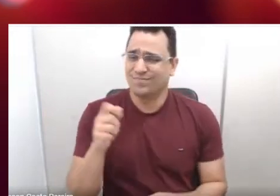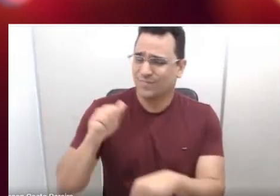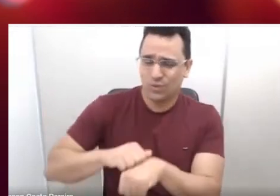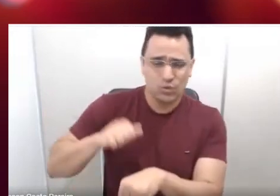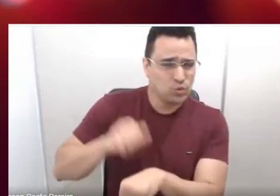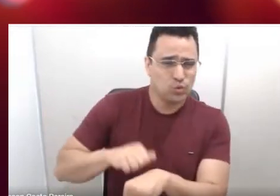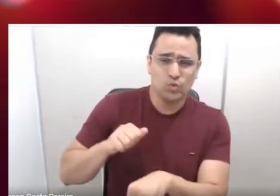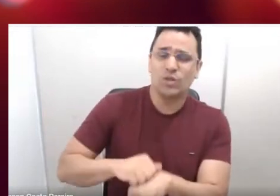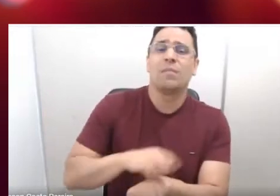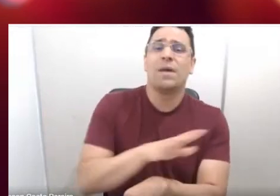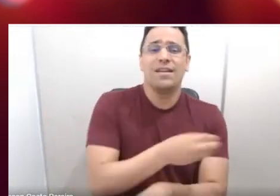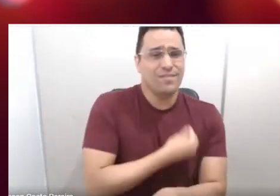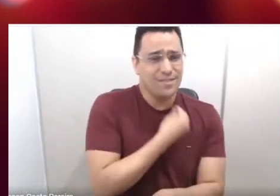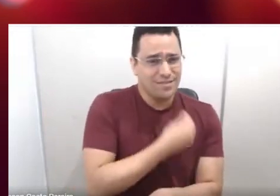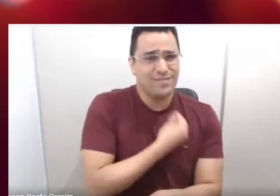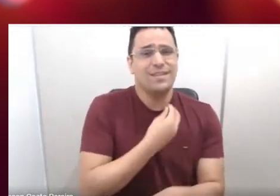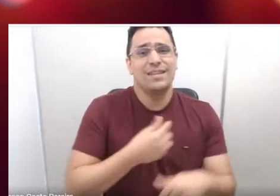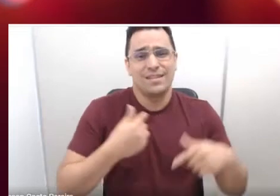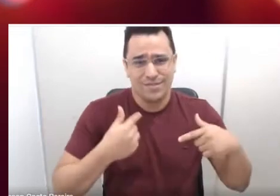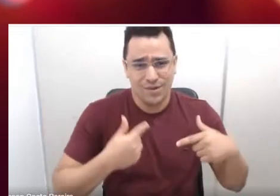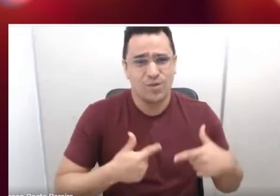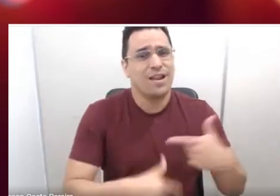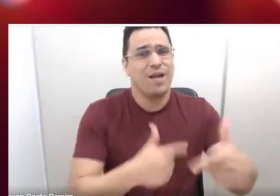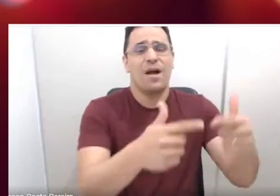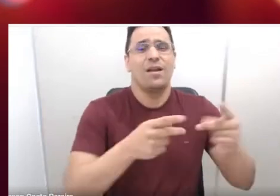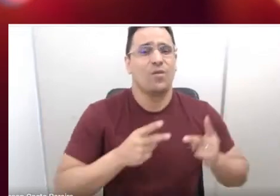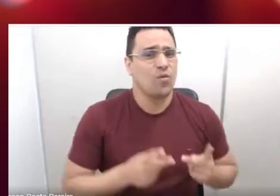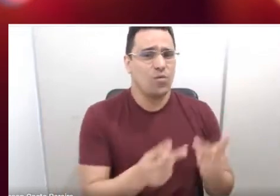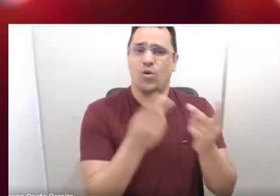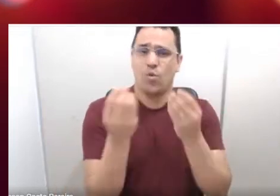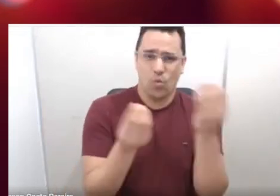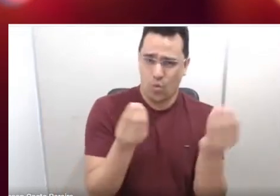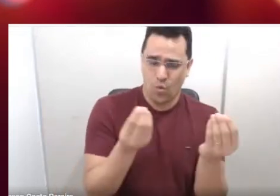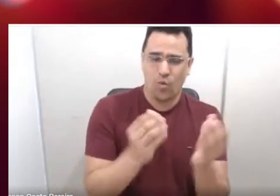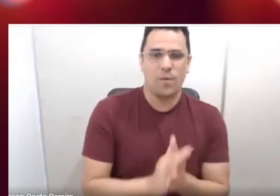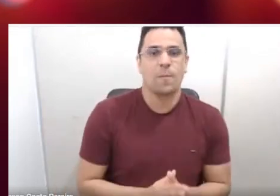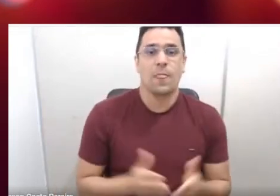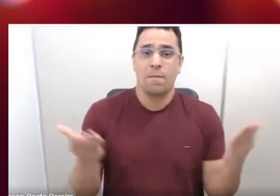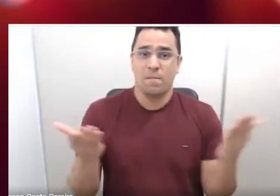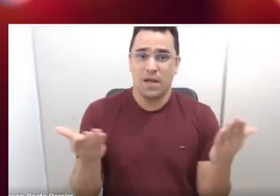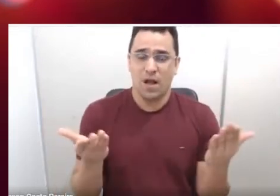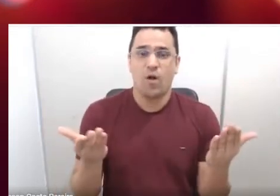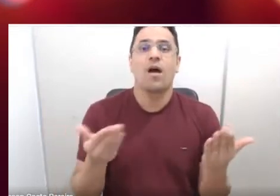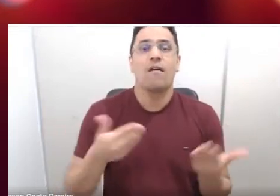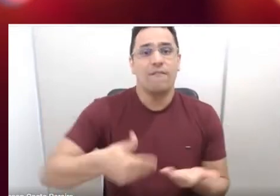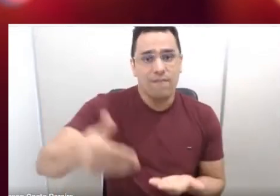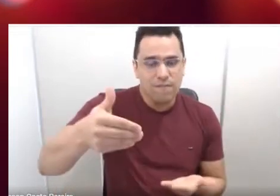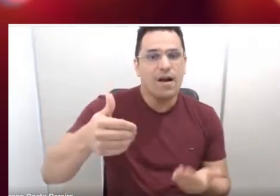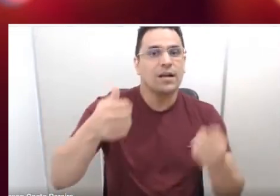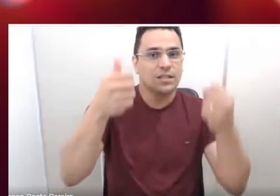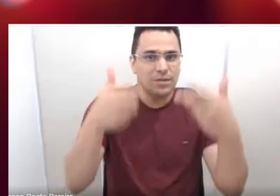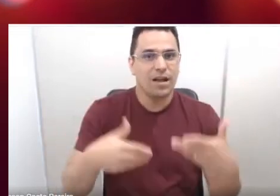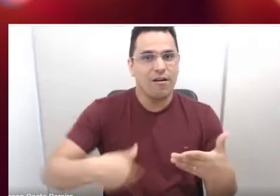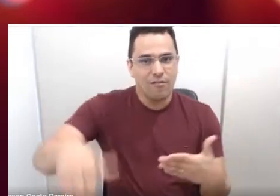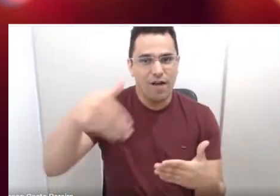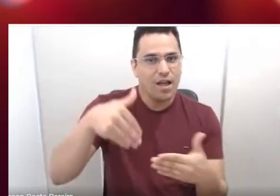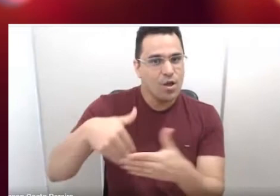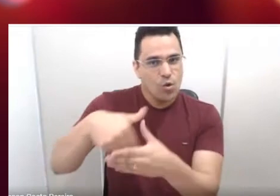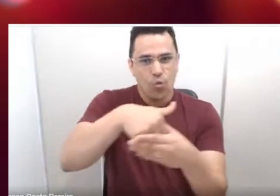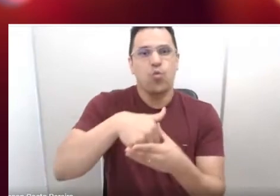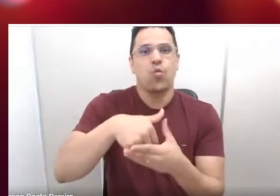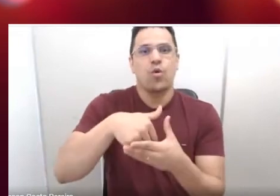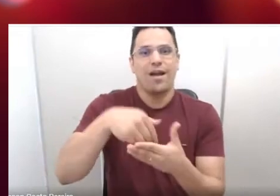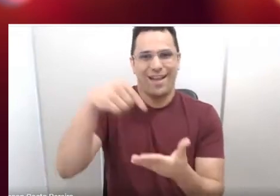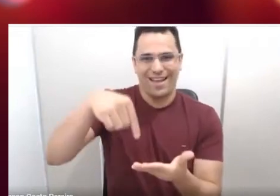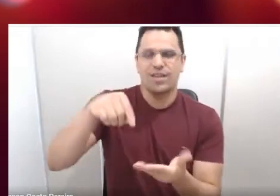tudo isso. E aí eu concluo por aqui e para finalizar de fato, nós vamos estar tendo eleições para os conselhos superiores da